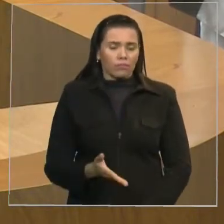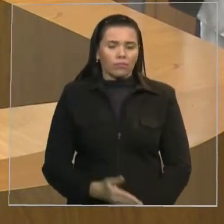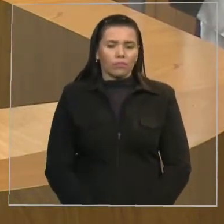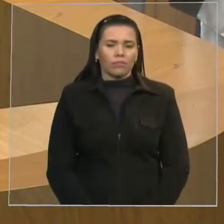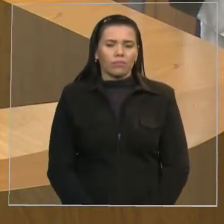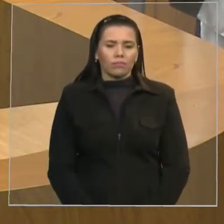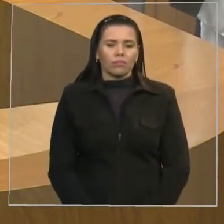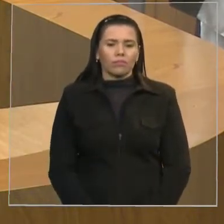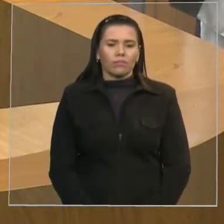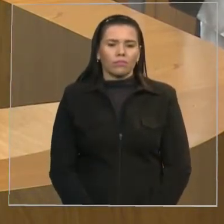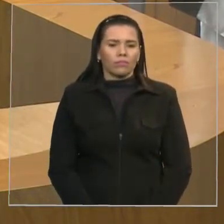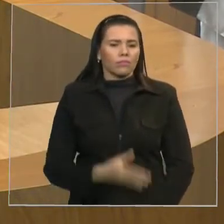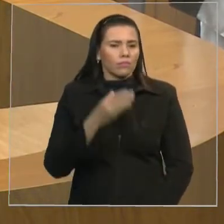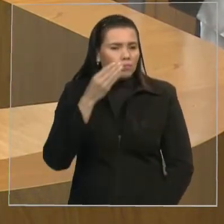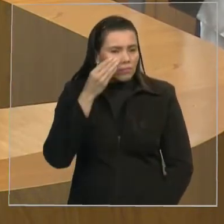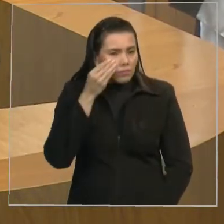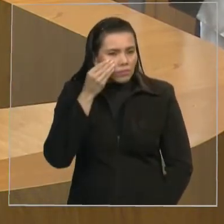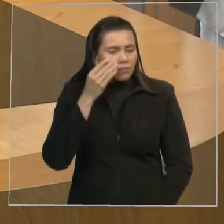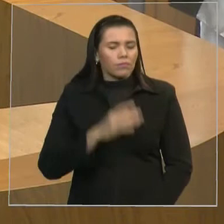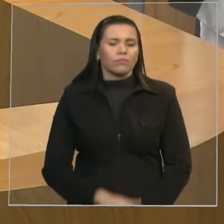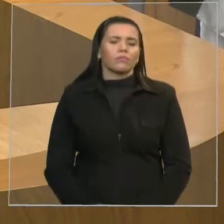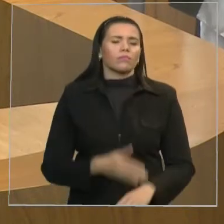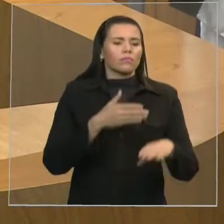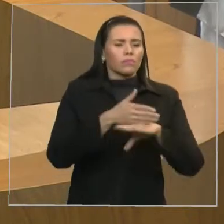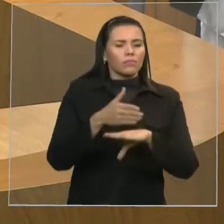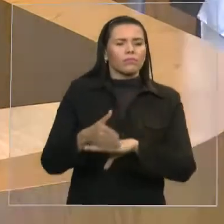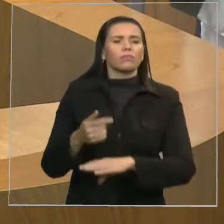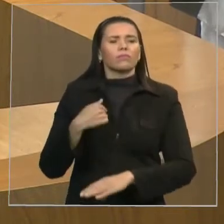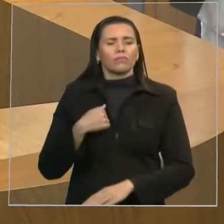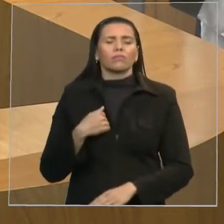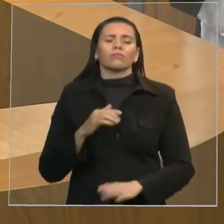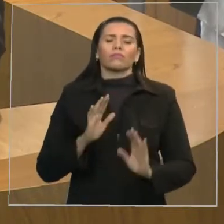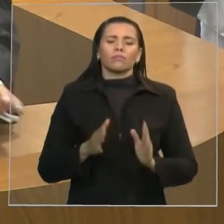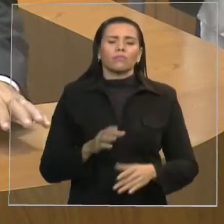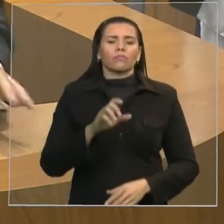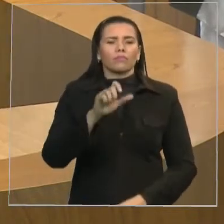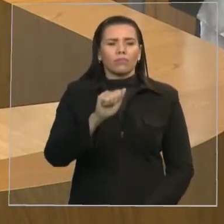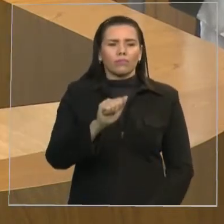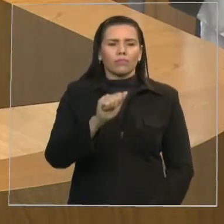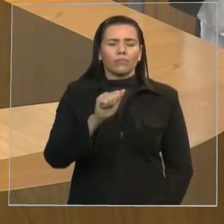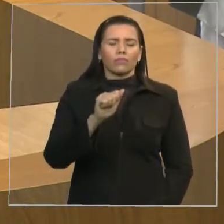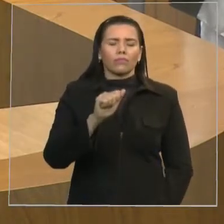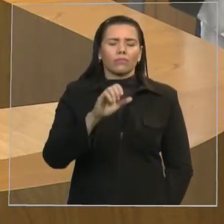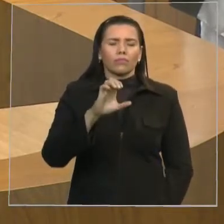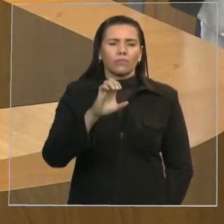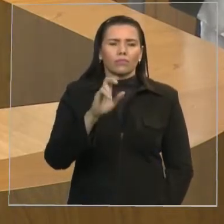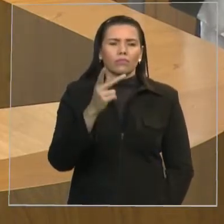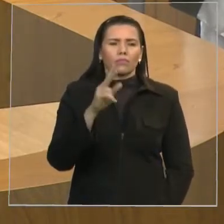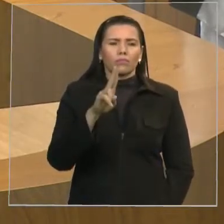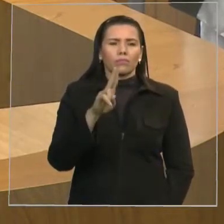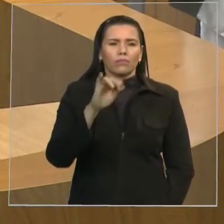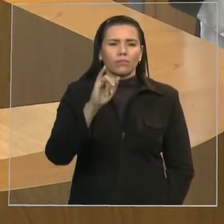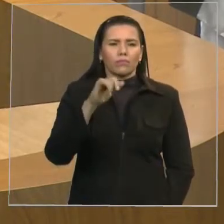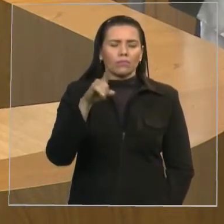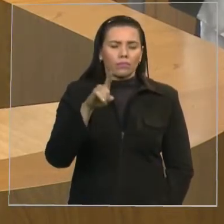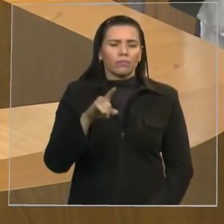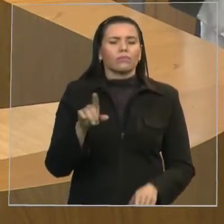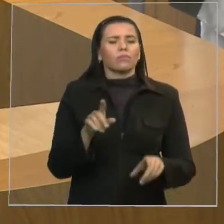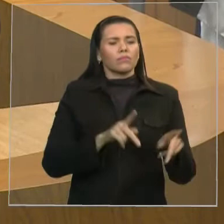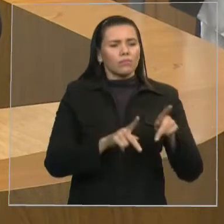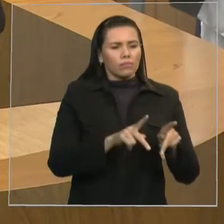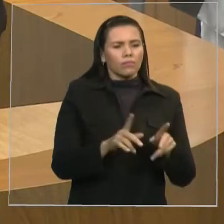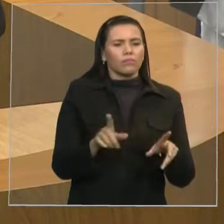numa visita em vários lugares, já tive no povoado Achuí, recebi um convite para ir no povoado